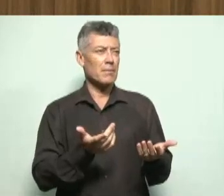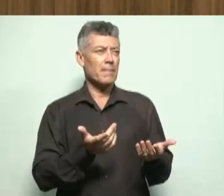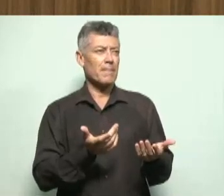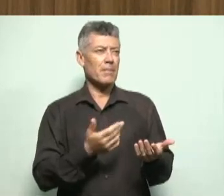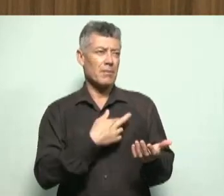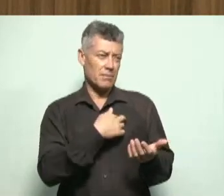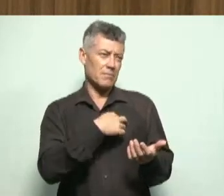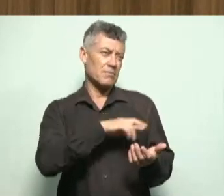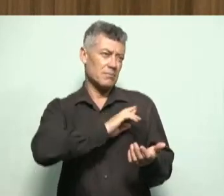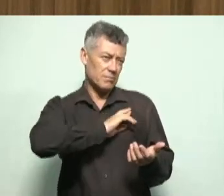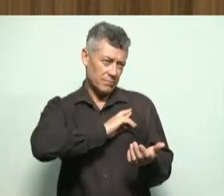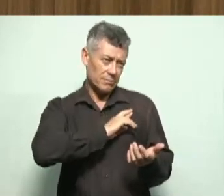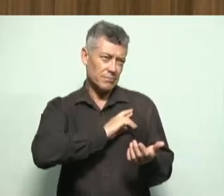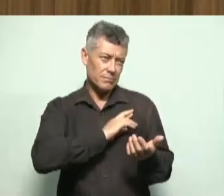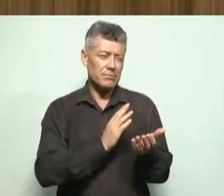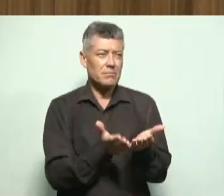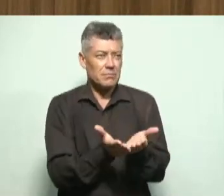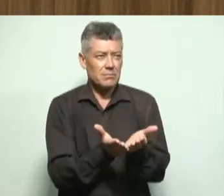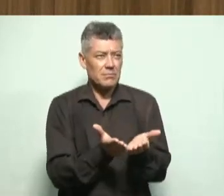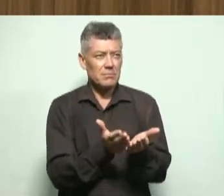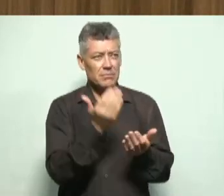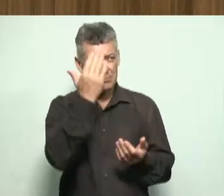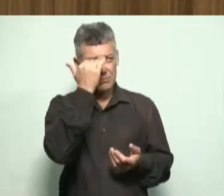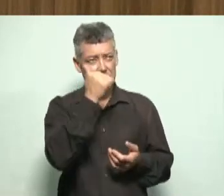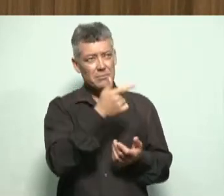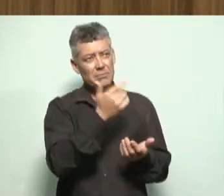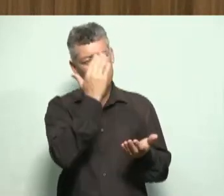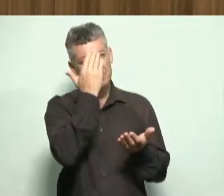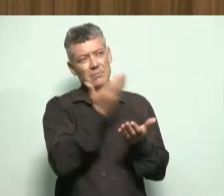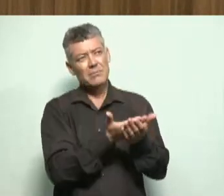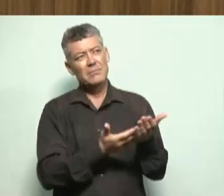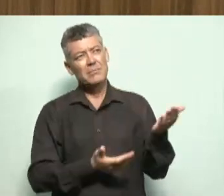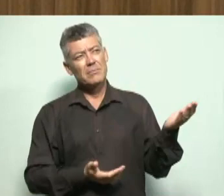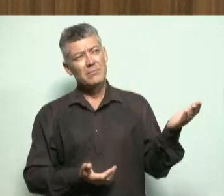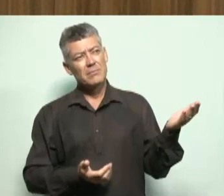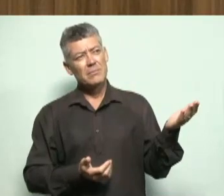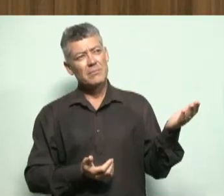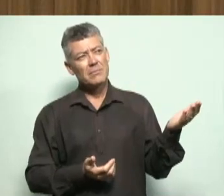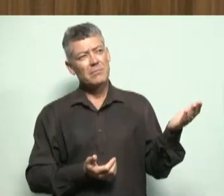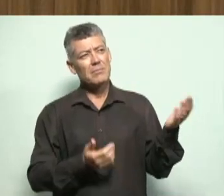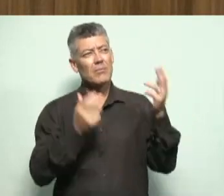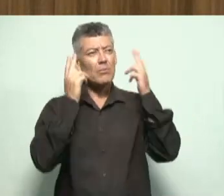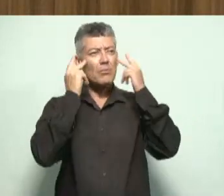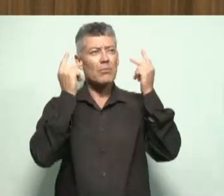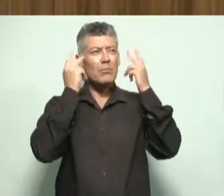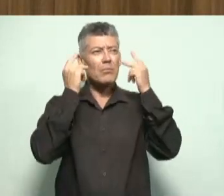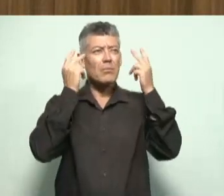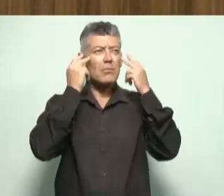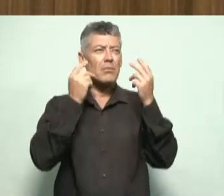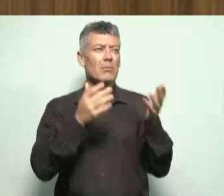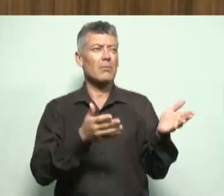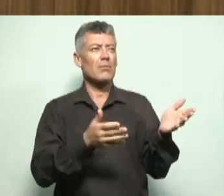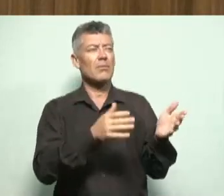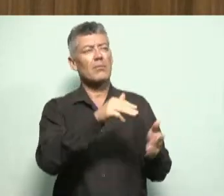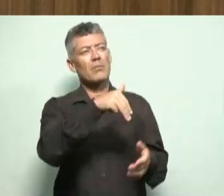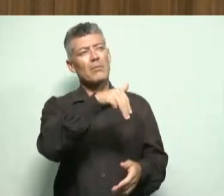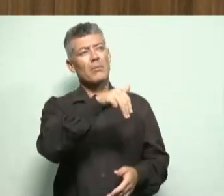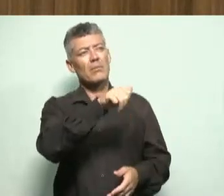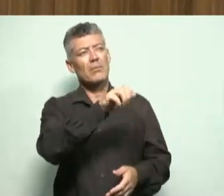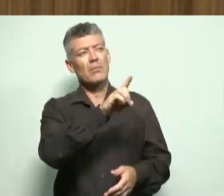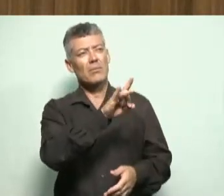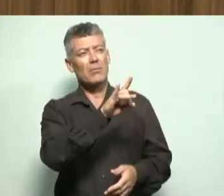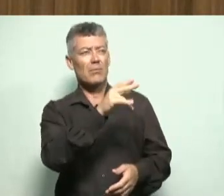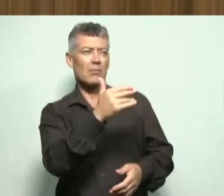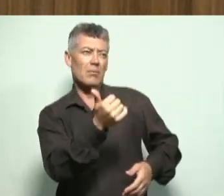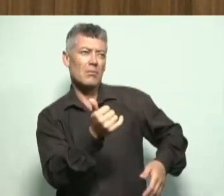que se dizem cristãs, querendo que nós venhamos a acreditar que tudo isso é muito normal, que o que Madonna fez, que as encenações